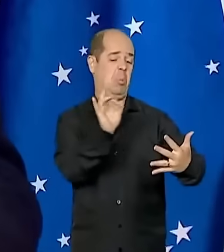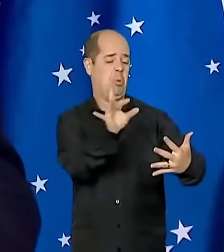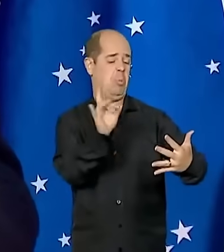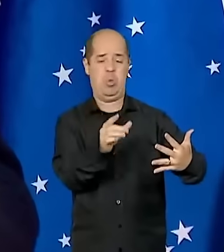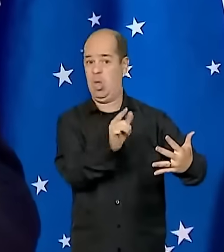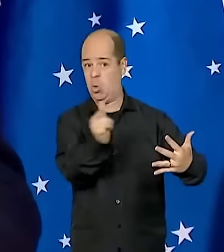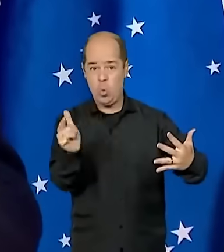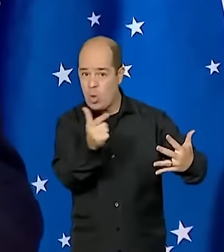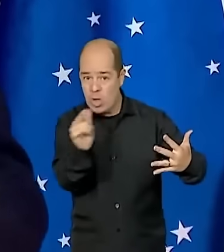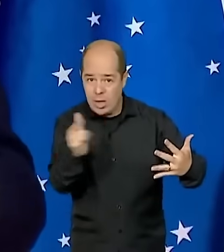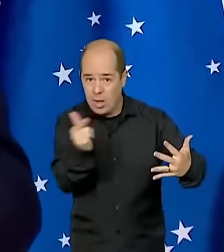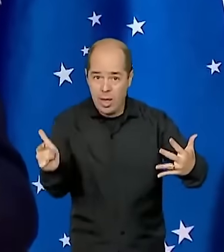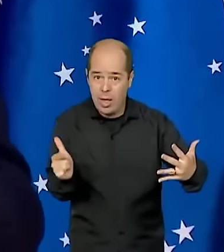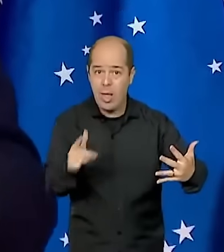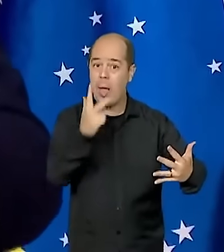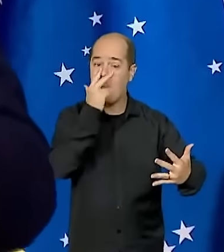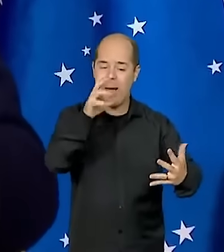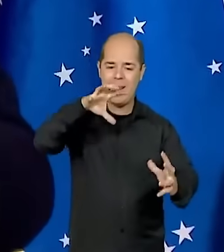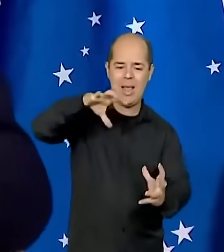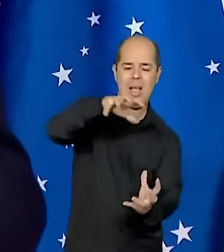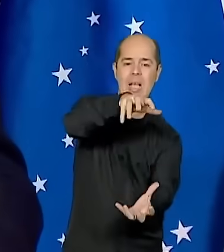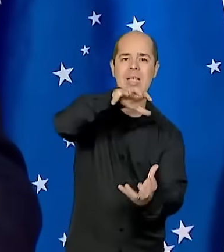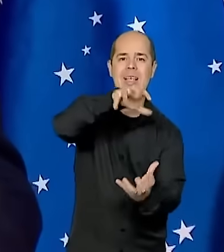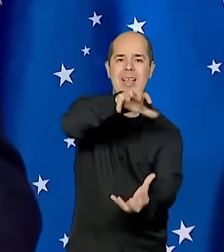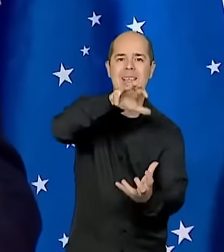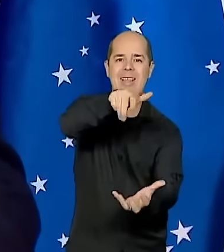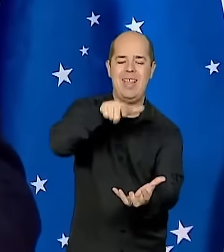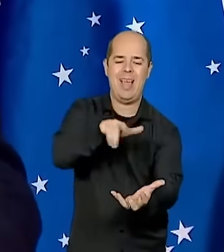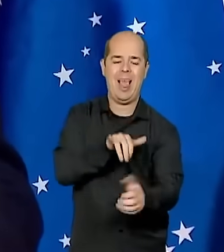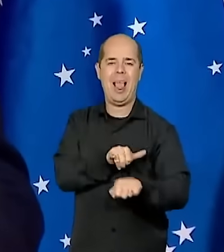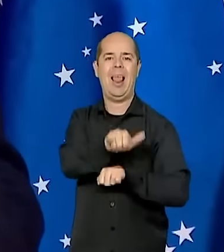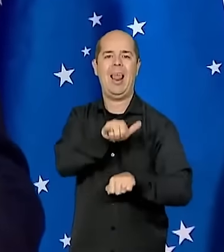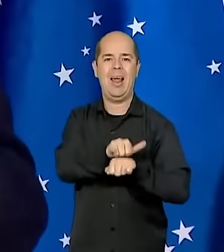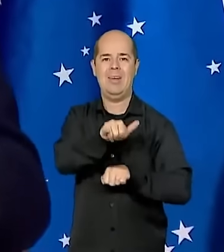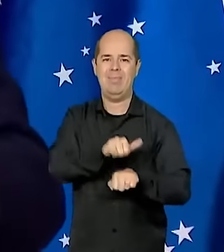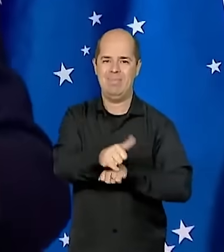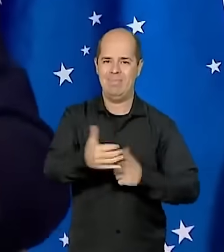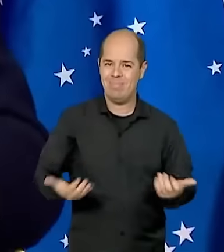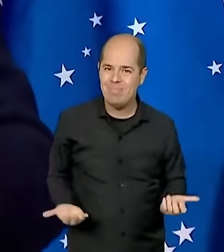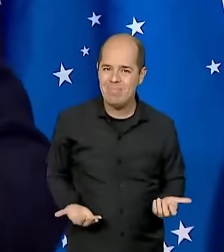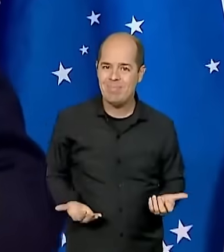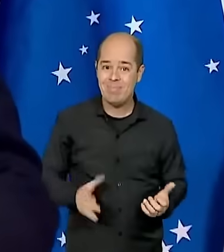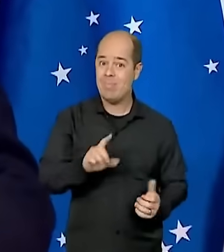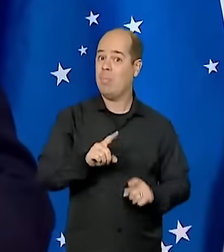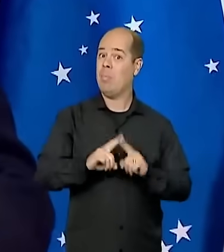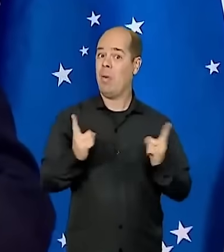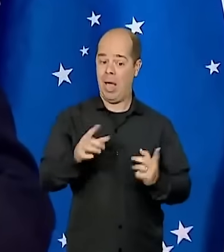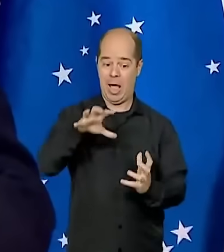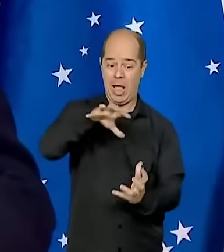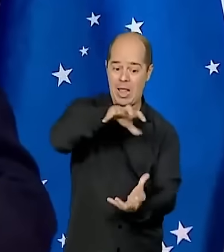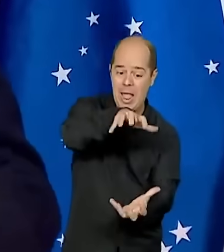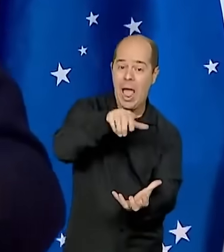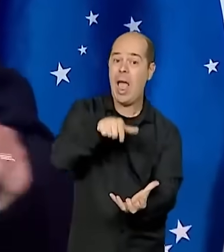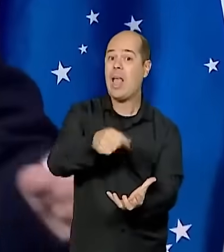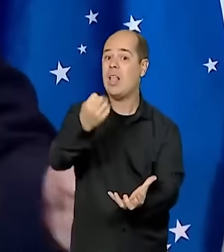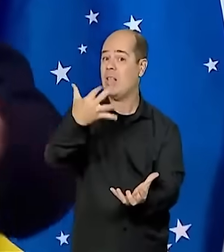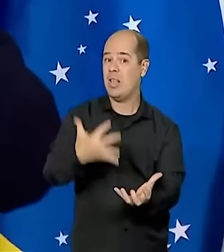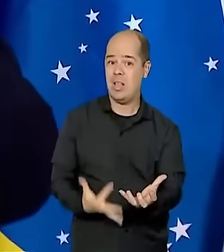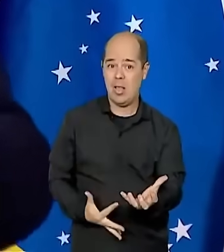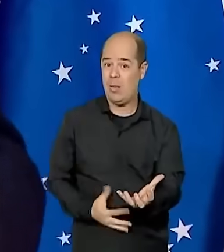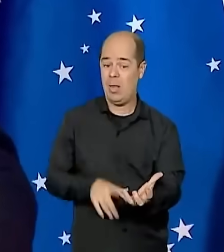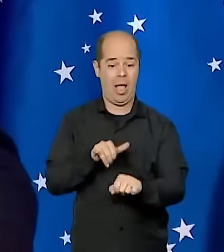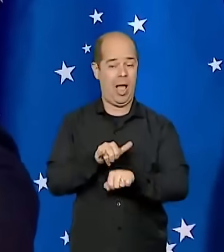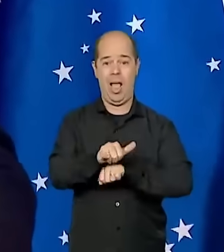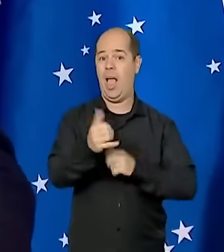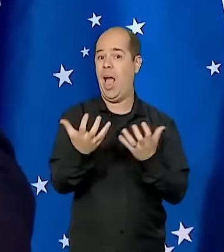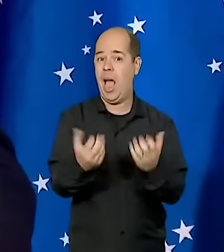brinque comigo. Eu já suportei muitas adversidades, já suportei muitas explosões, já suportei